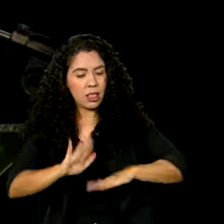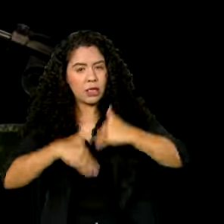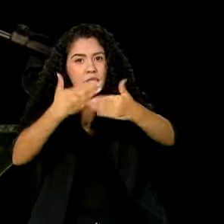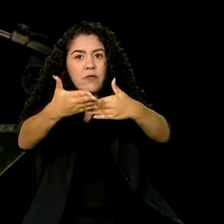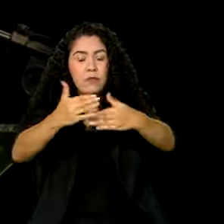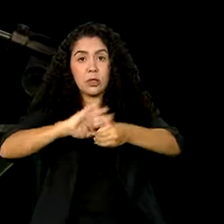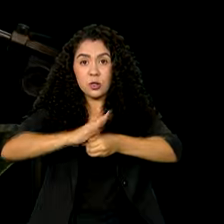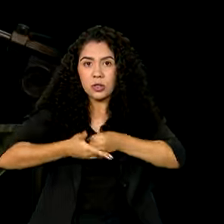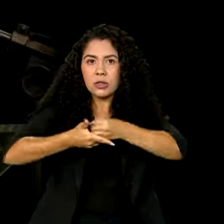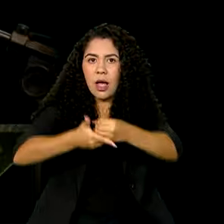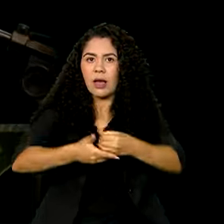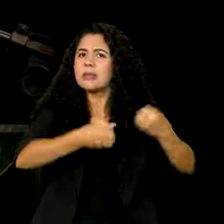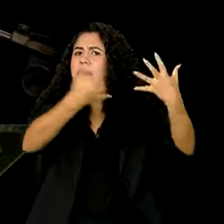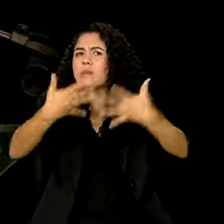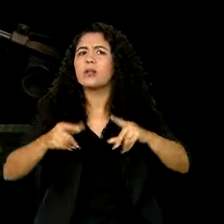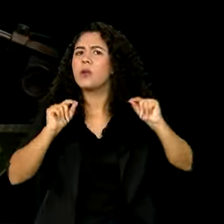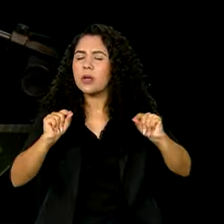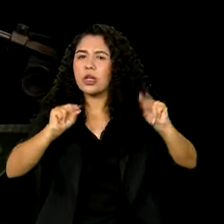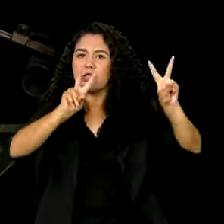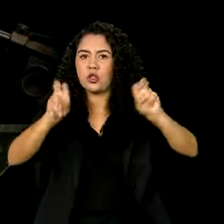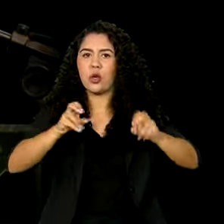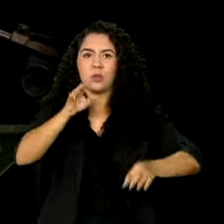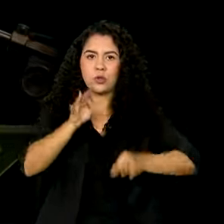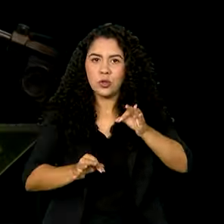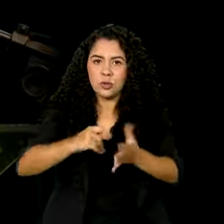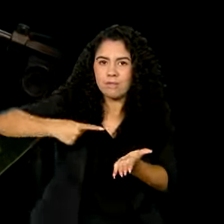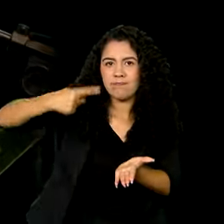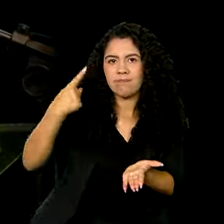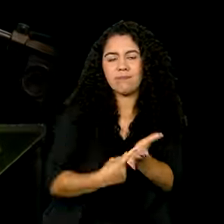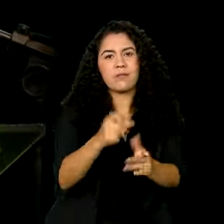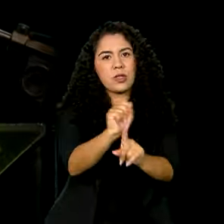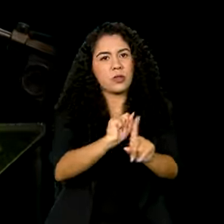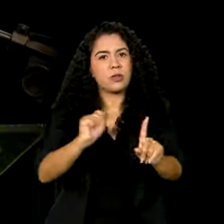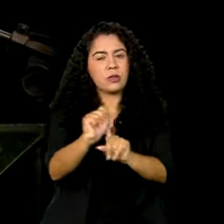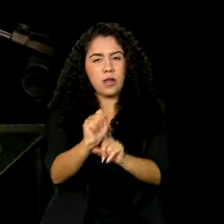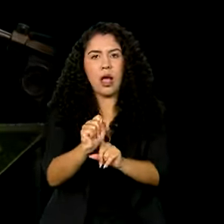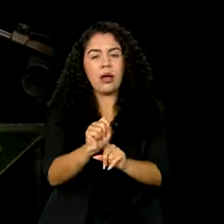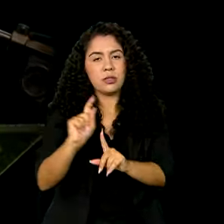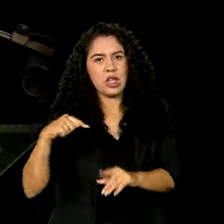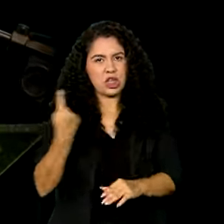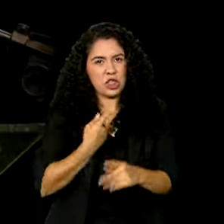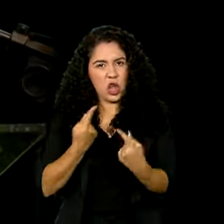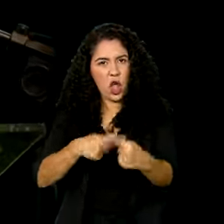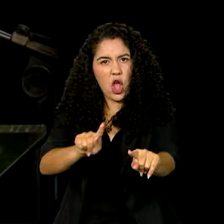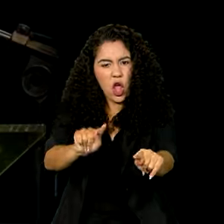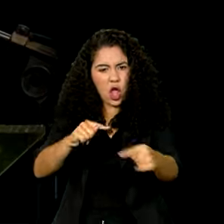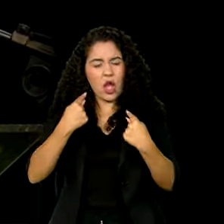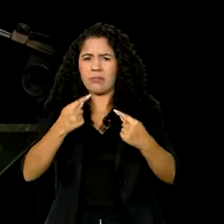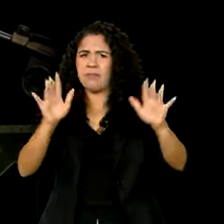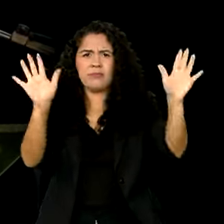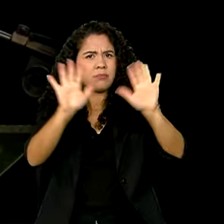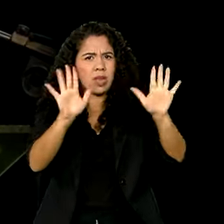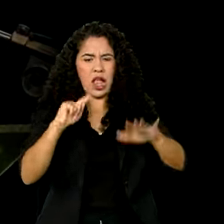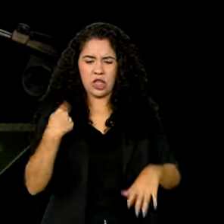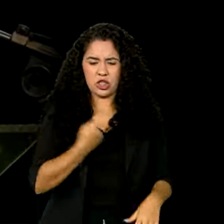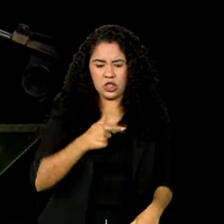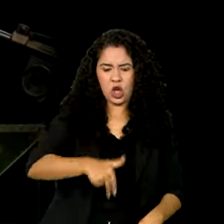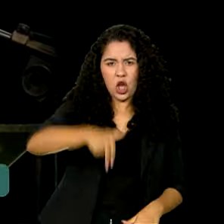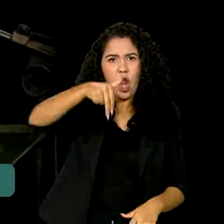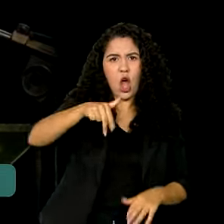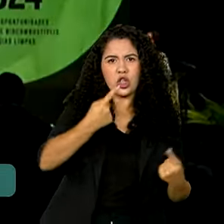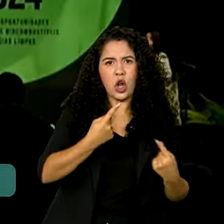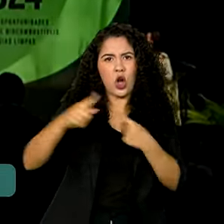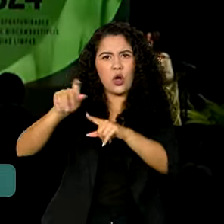social, de poder incluir a todos dentro de uma agenda única. Não somos uns contra os outros. Não é o Nordeste contra o